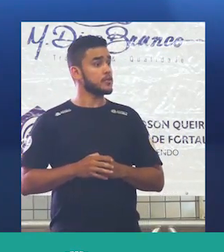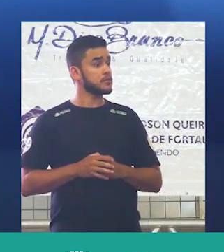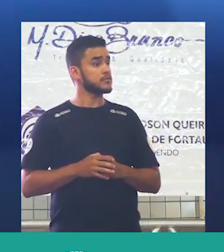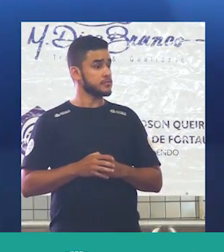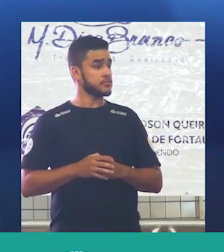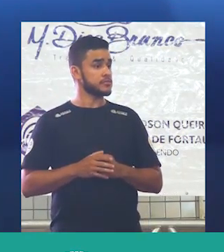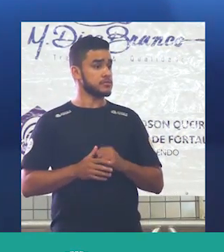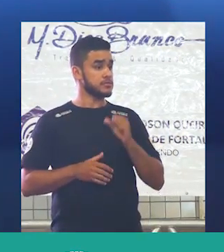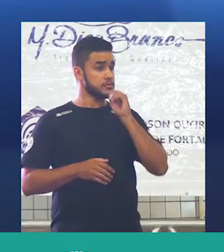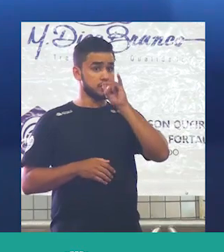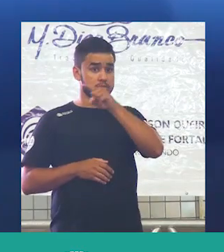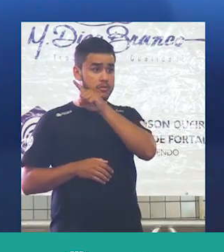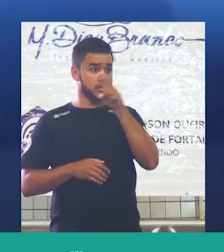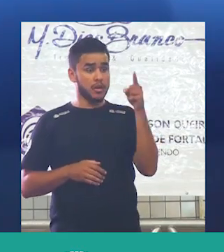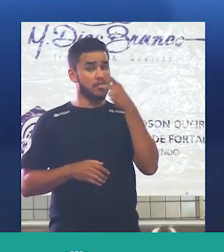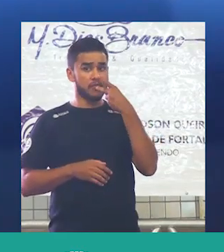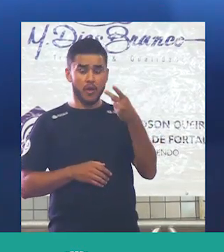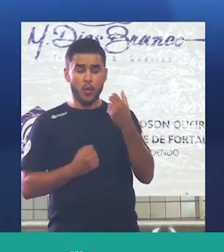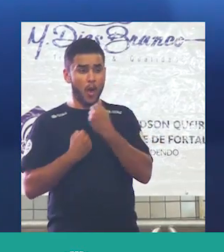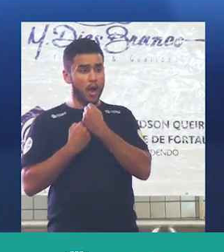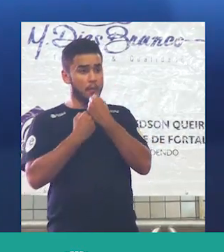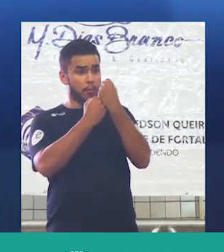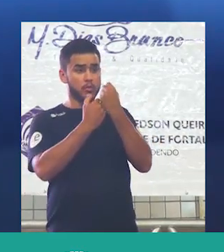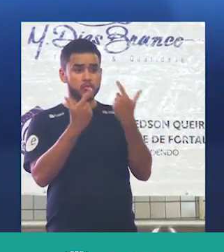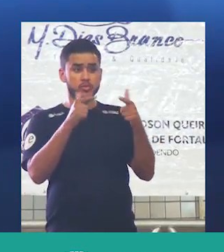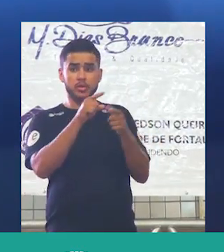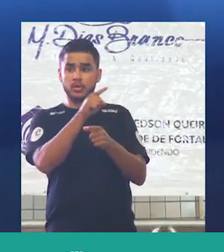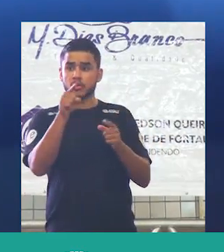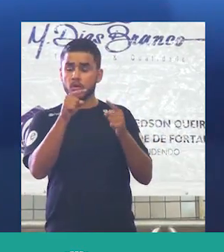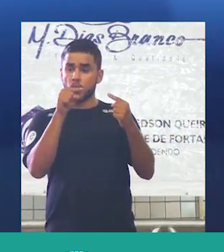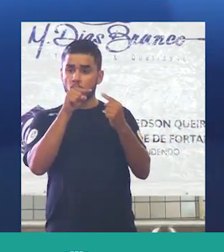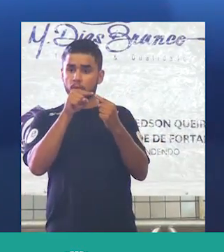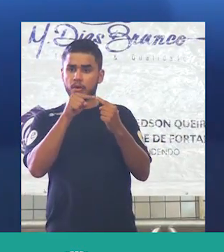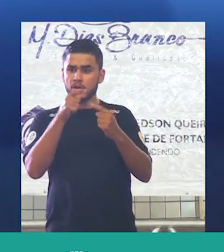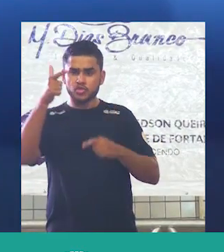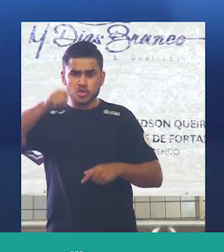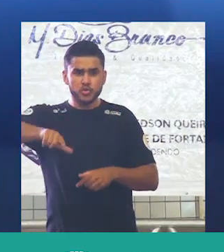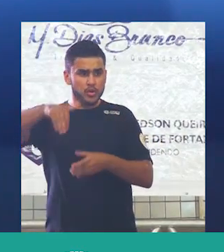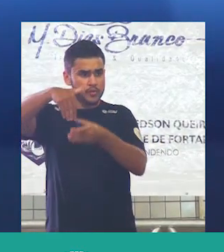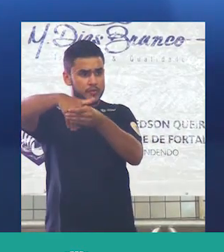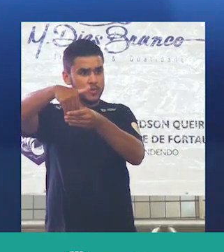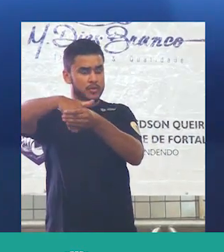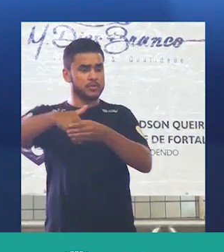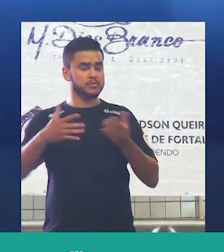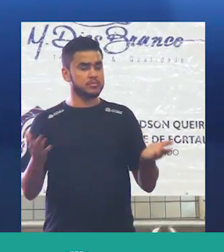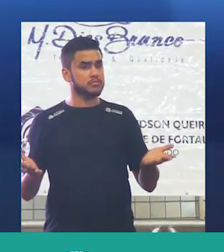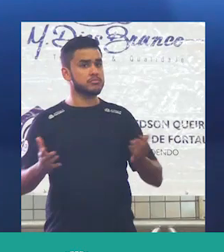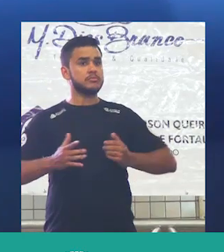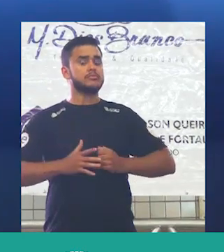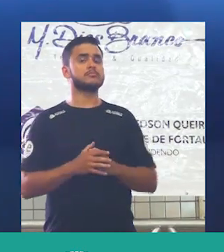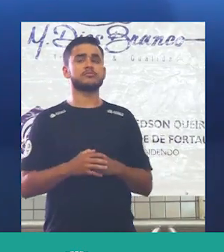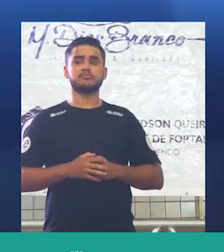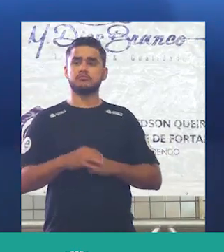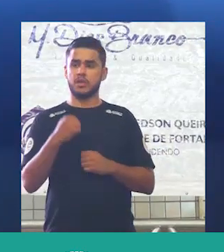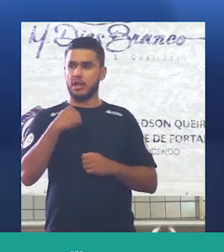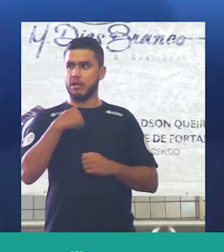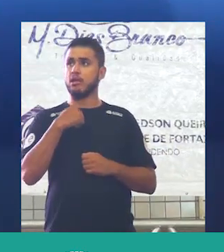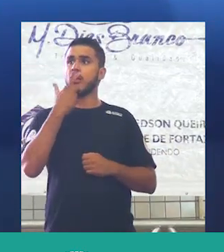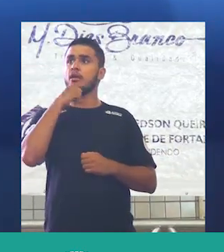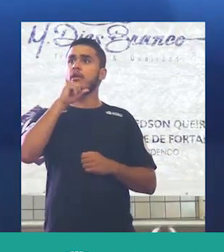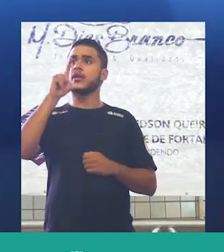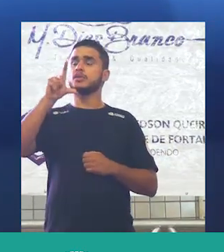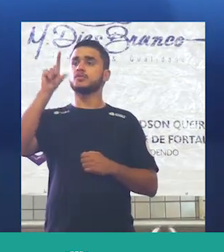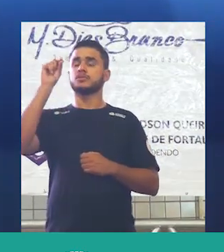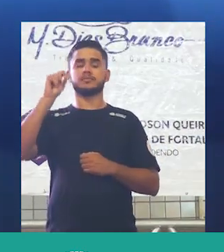não atendem às suas expectativas, por que vocês vão votar neles novamente? Não sou eu que tenho que dizer